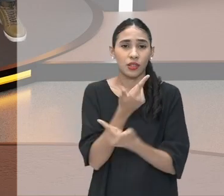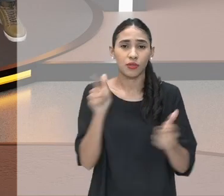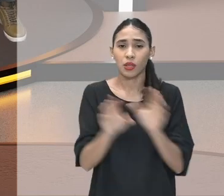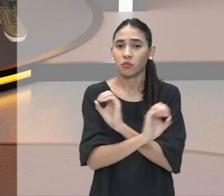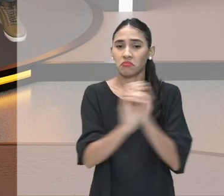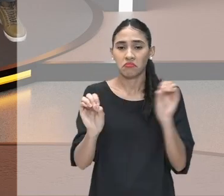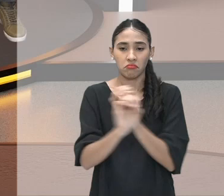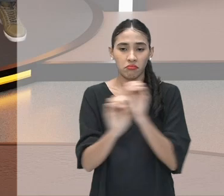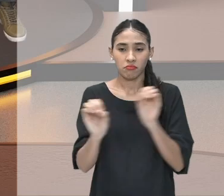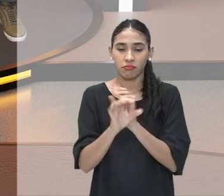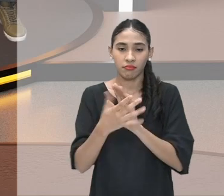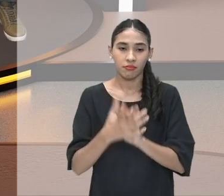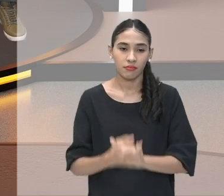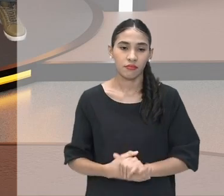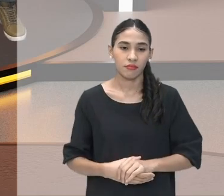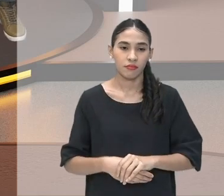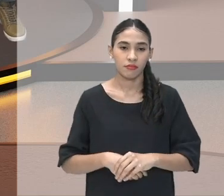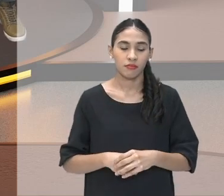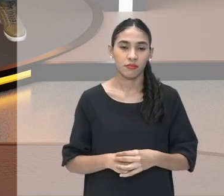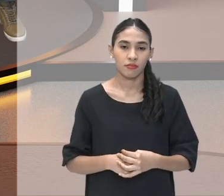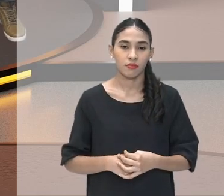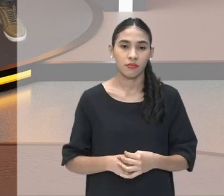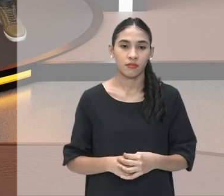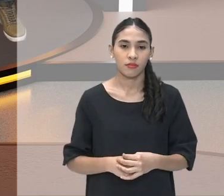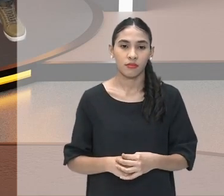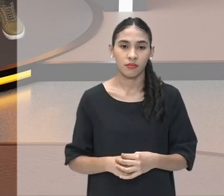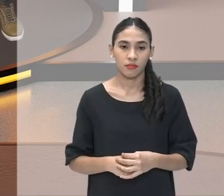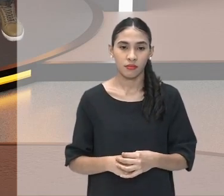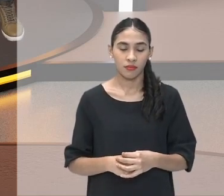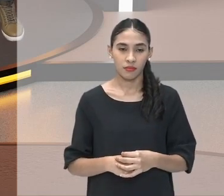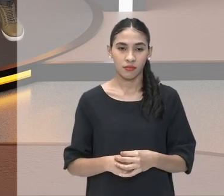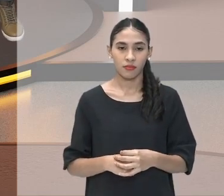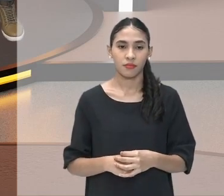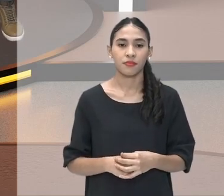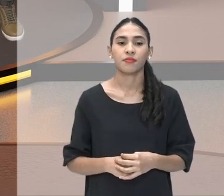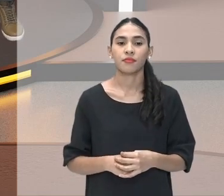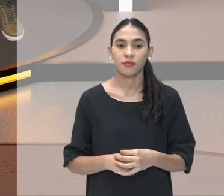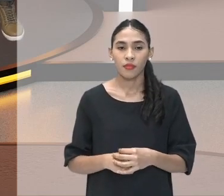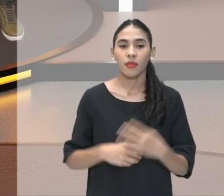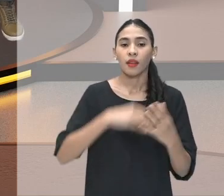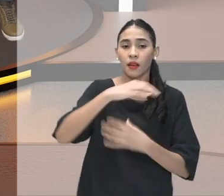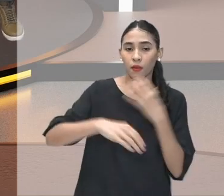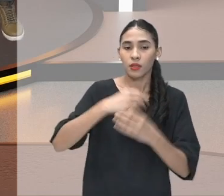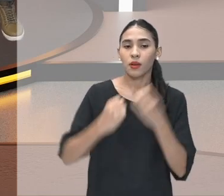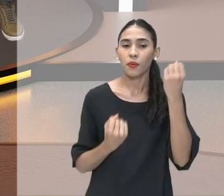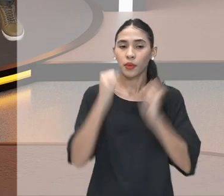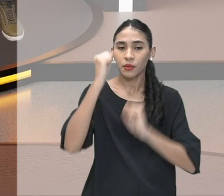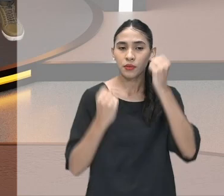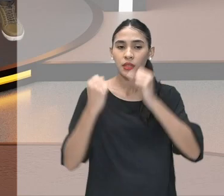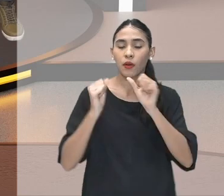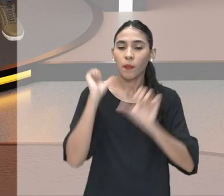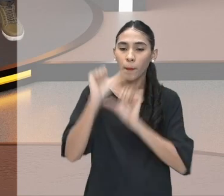isso? Muito bem. Vamos continuar? A Revolução Industrial e as mudanças